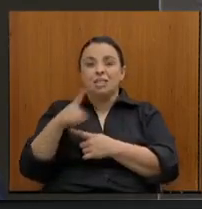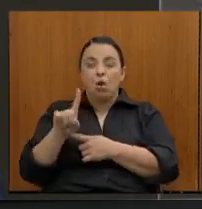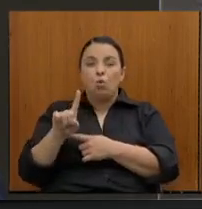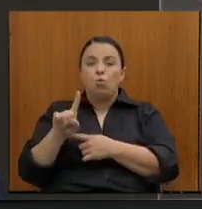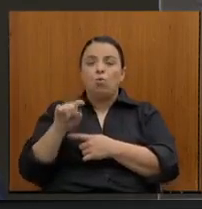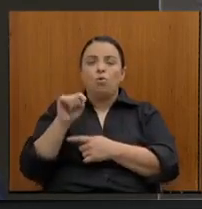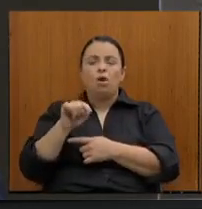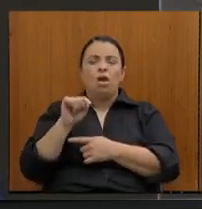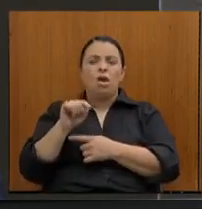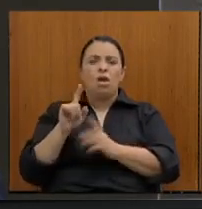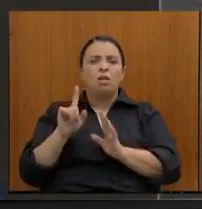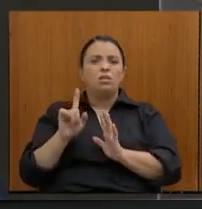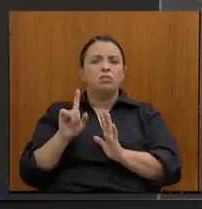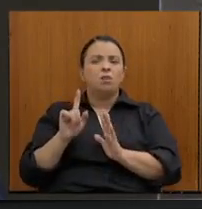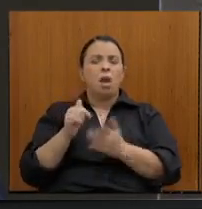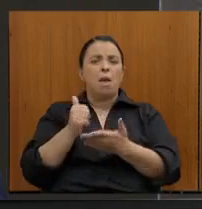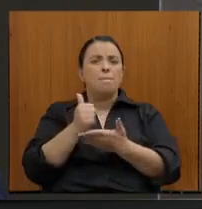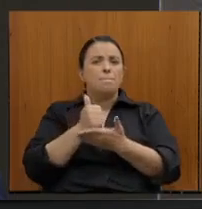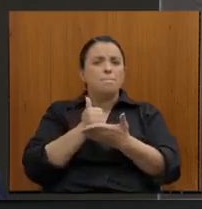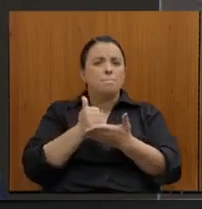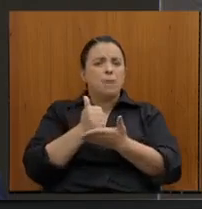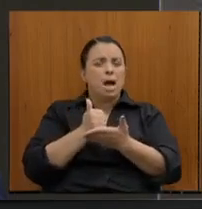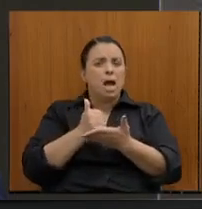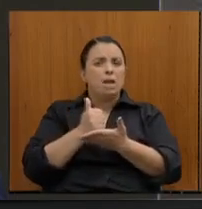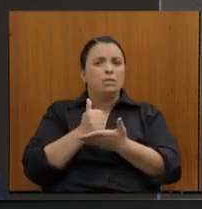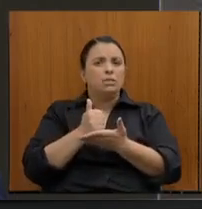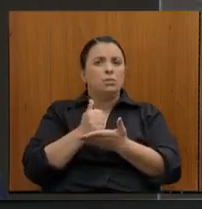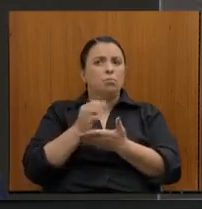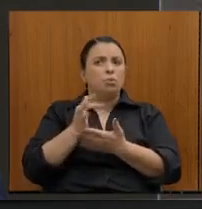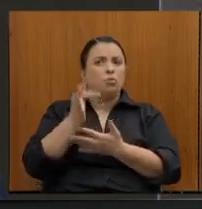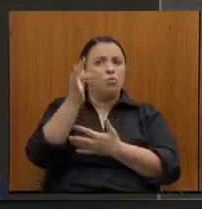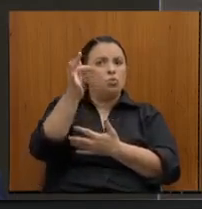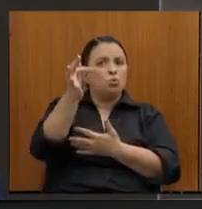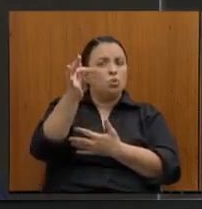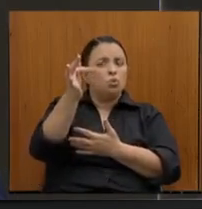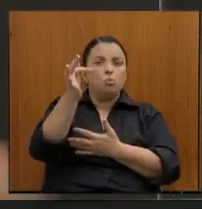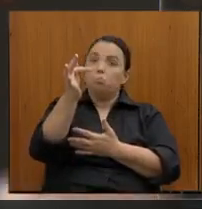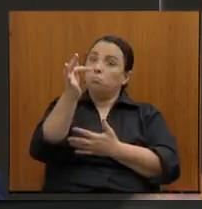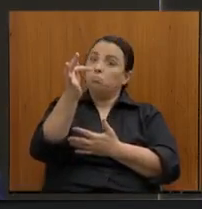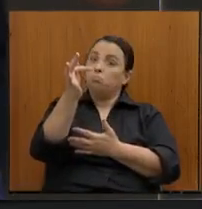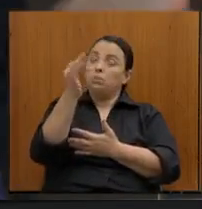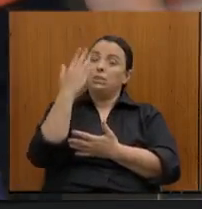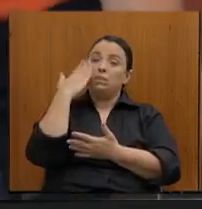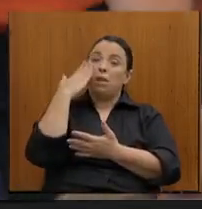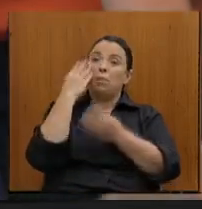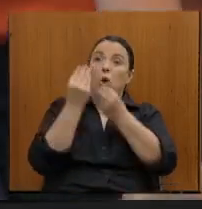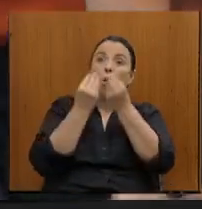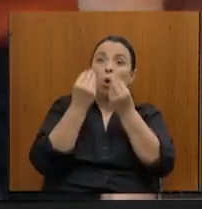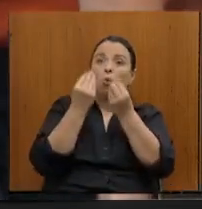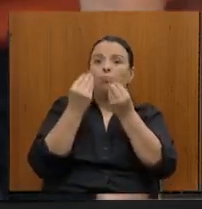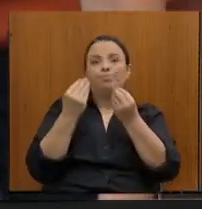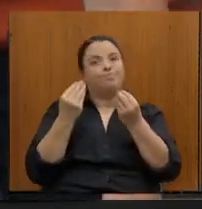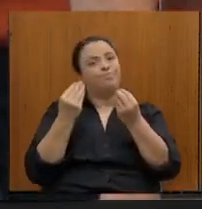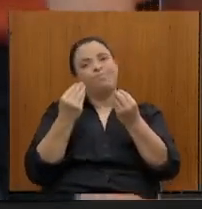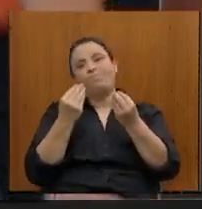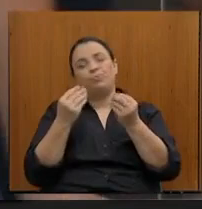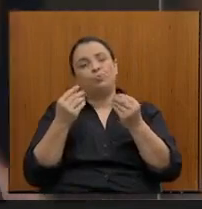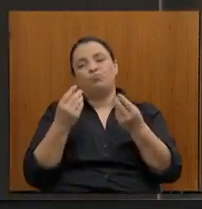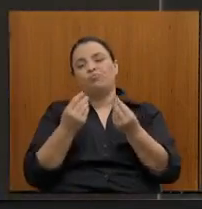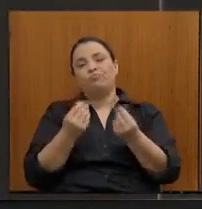dão base para a previsão futura quando eu tava na Eletrobras nós fizemos uma